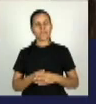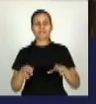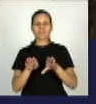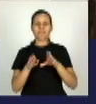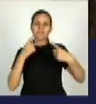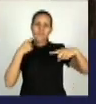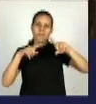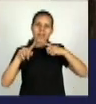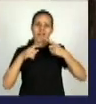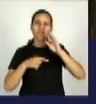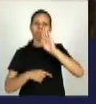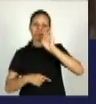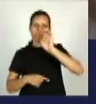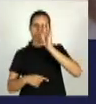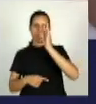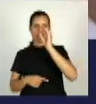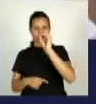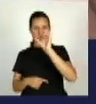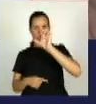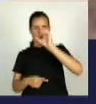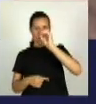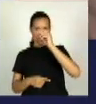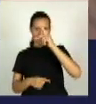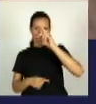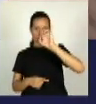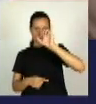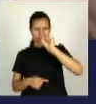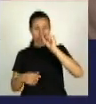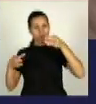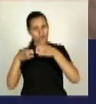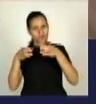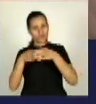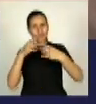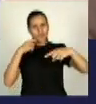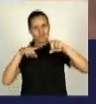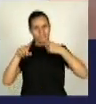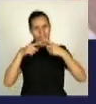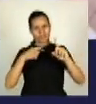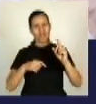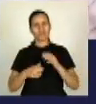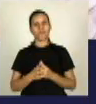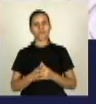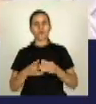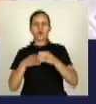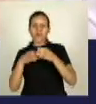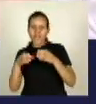vocês. E também o maestro Beto Lopes, seu grupo musical,